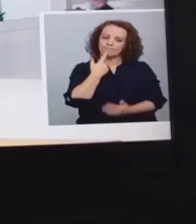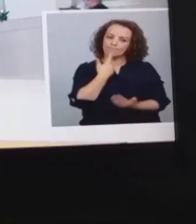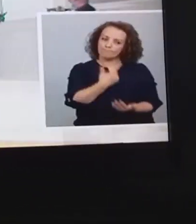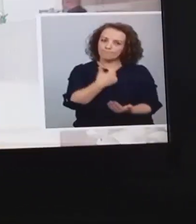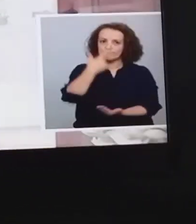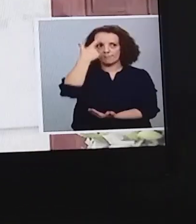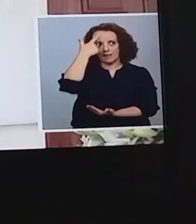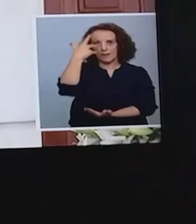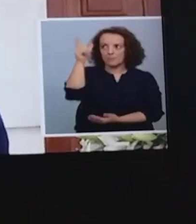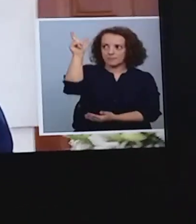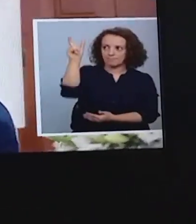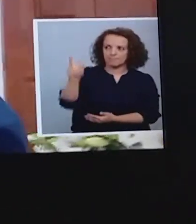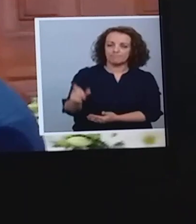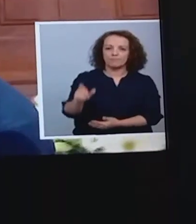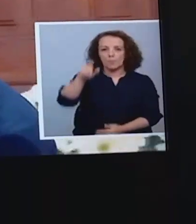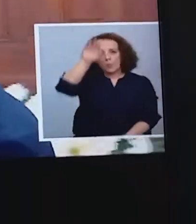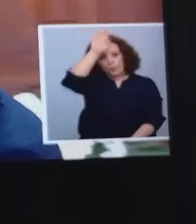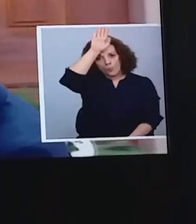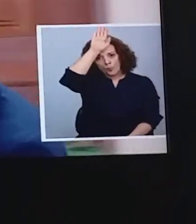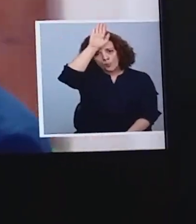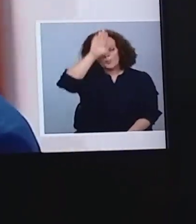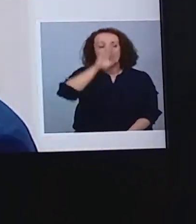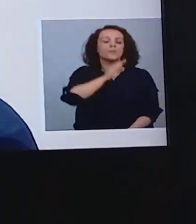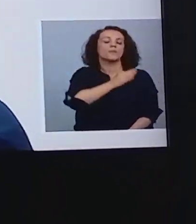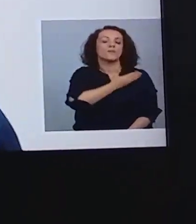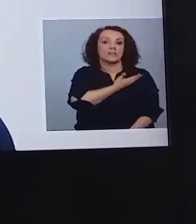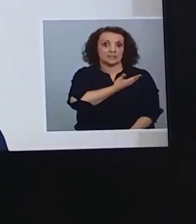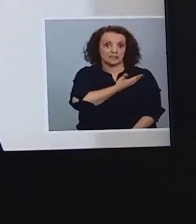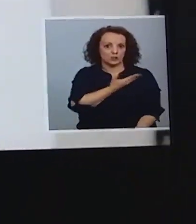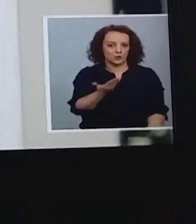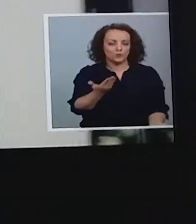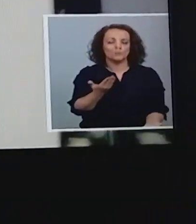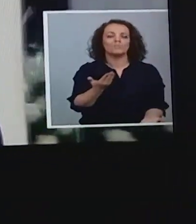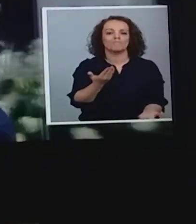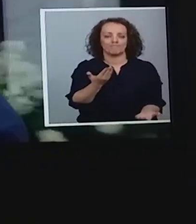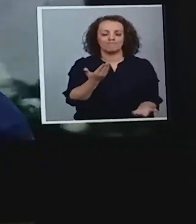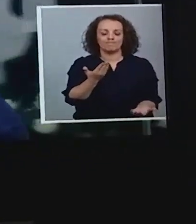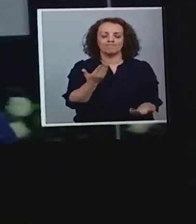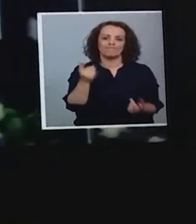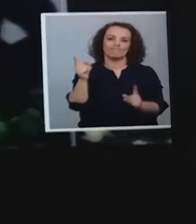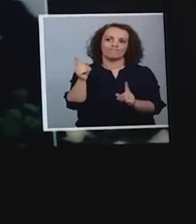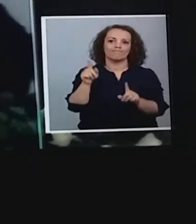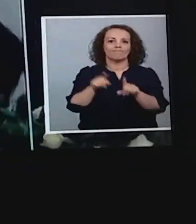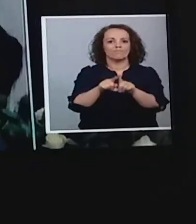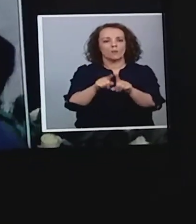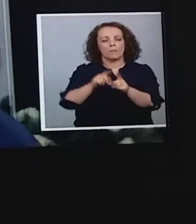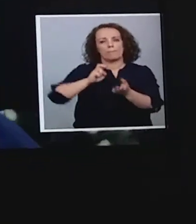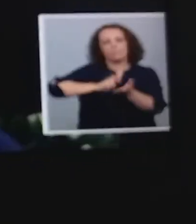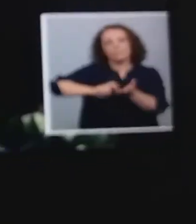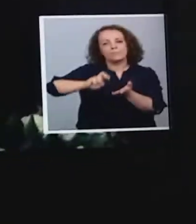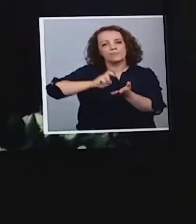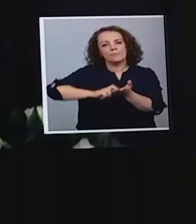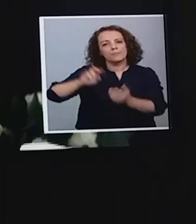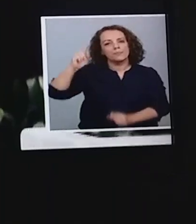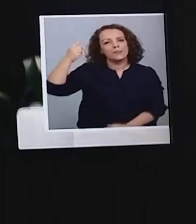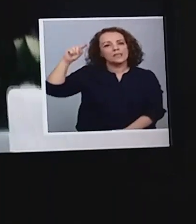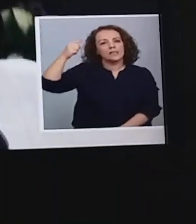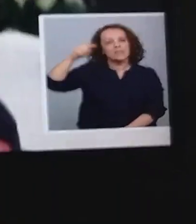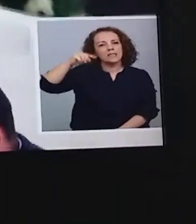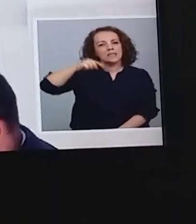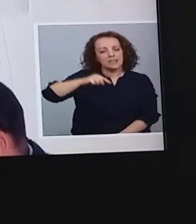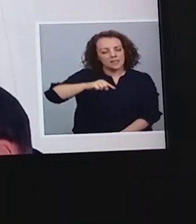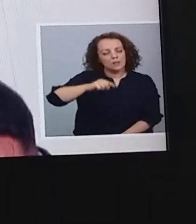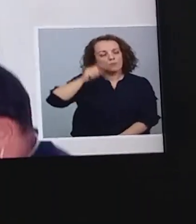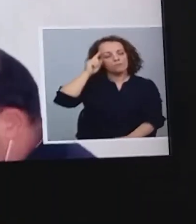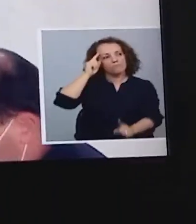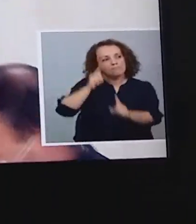Papa Francisco, que é um peregrino entre tantos milhões de peregrinos que o são pelo espírito,